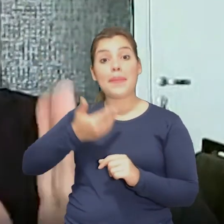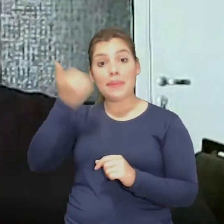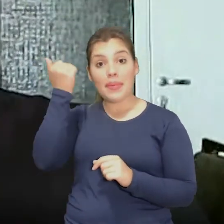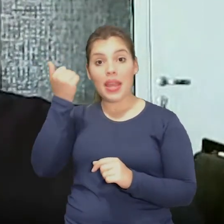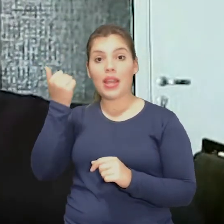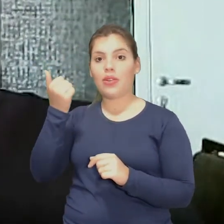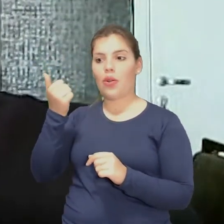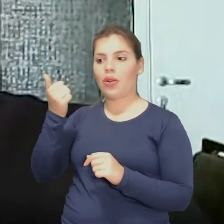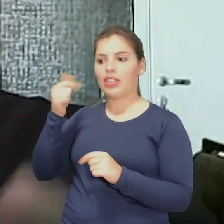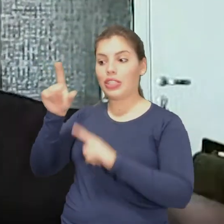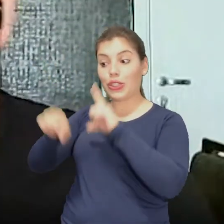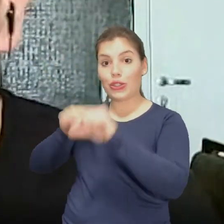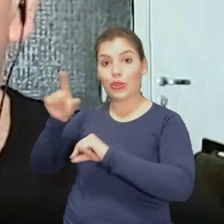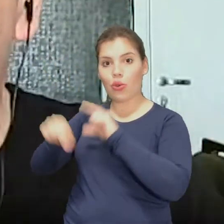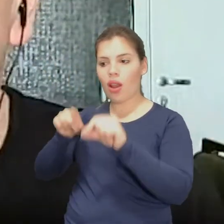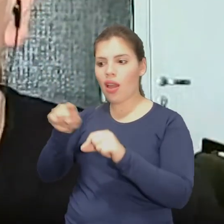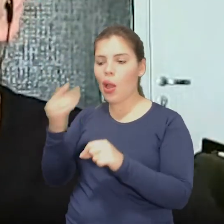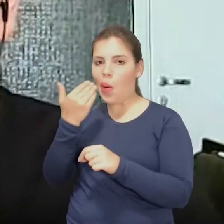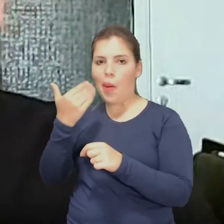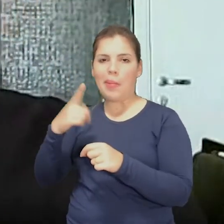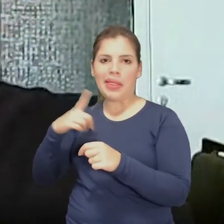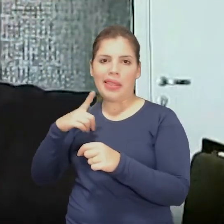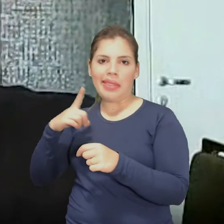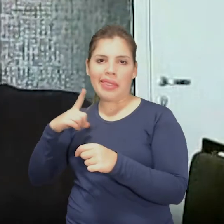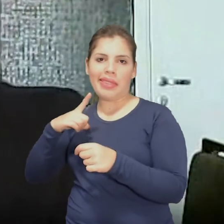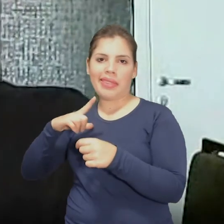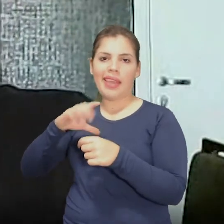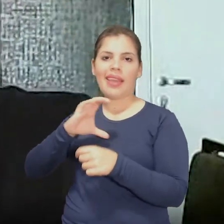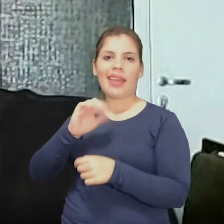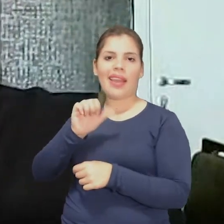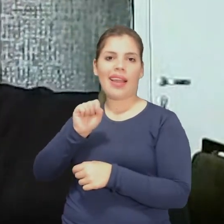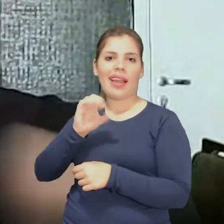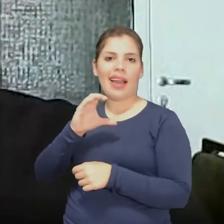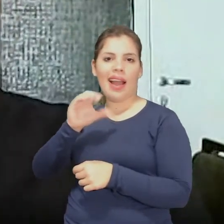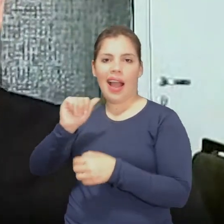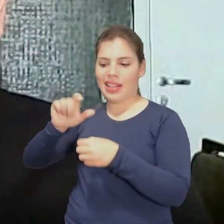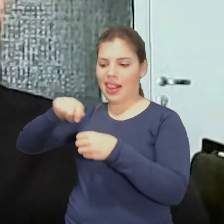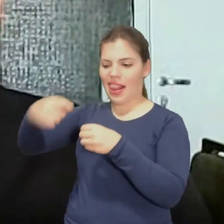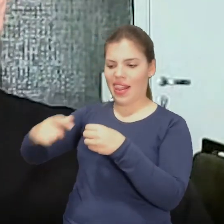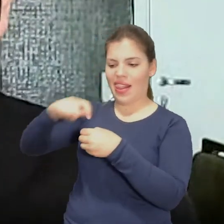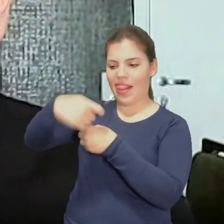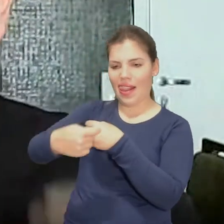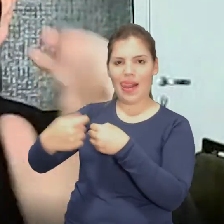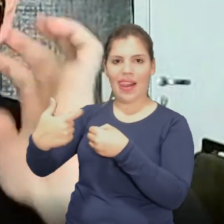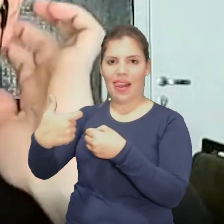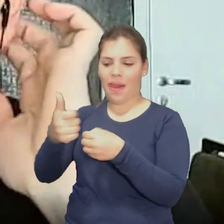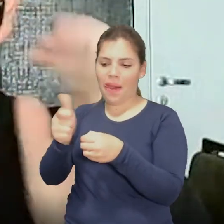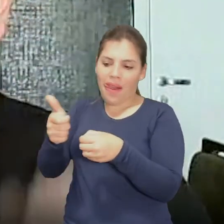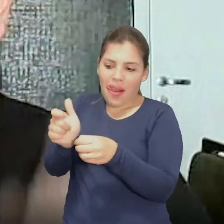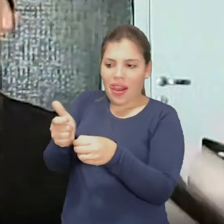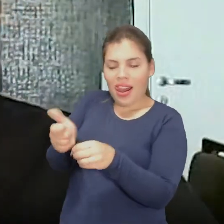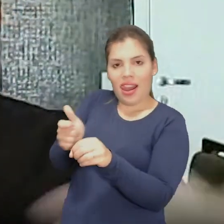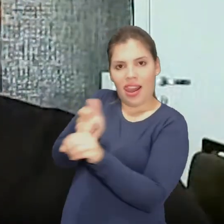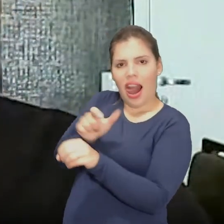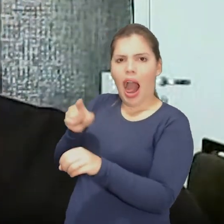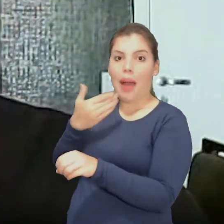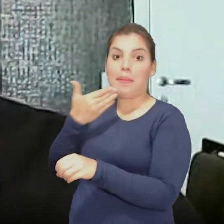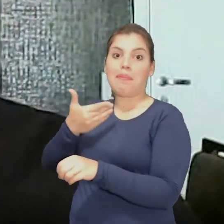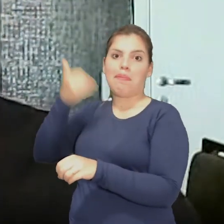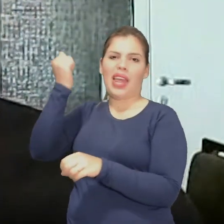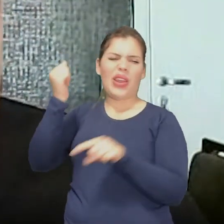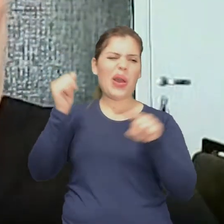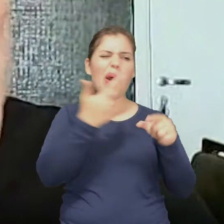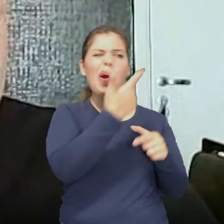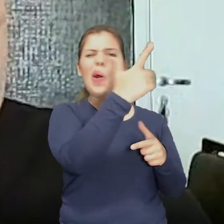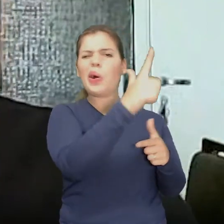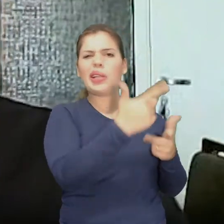coma mais alimentos com casca e menos alimentos com embalagem. E acho que vai bem disso que a doutora disse, né? Que era comida de verdade,